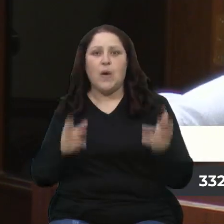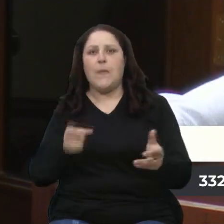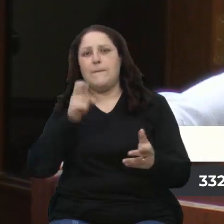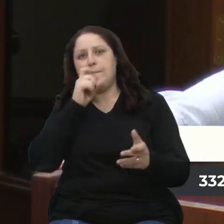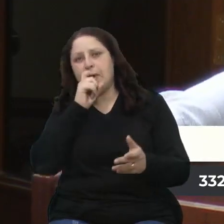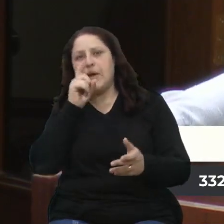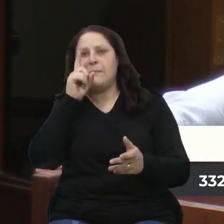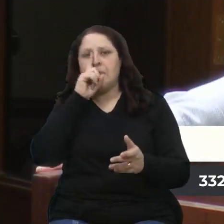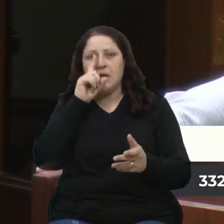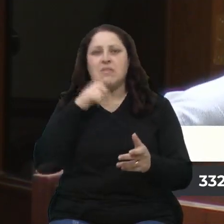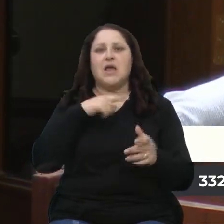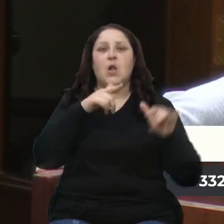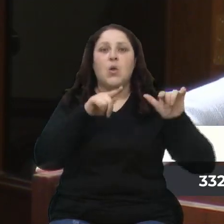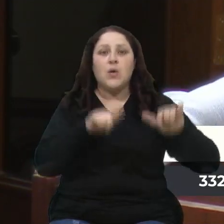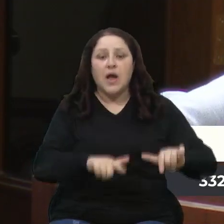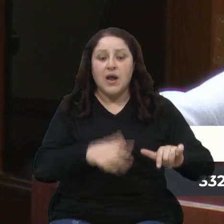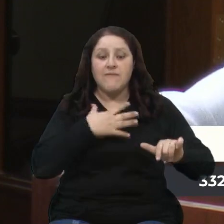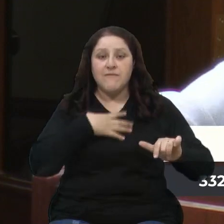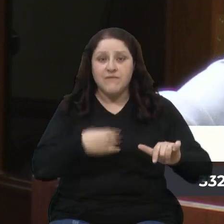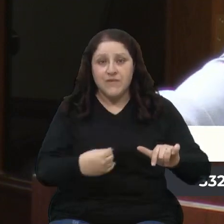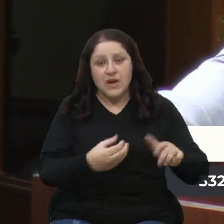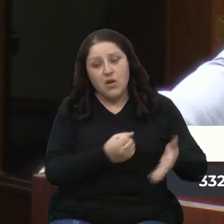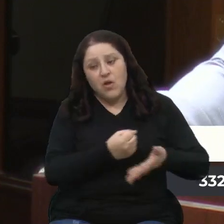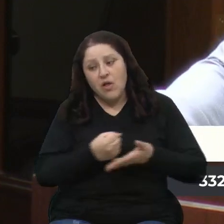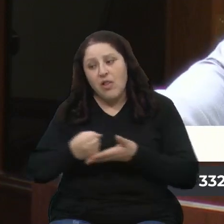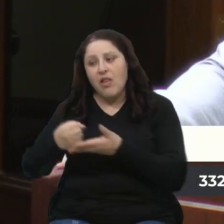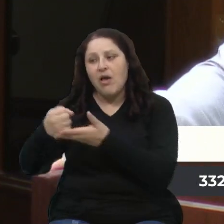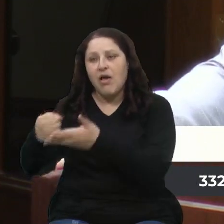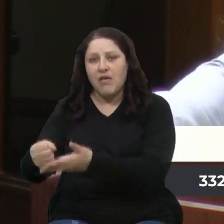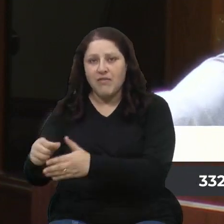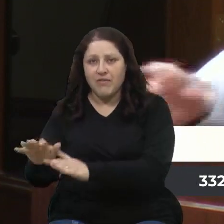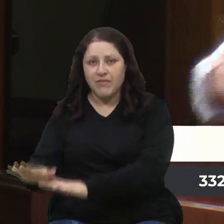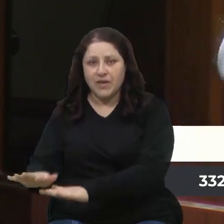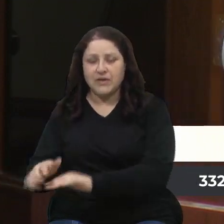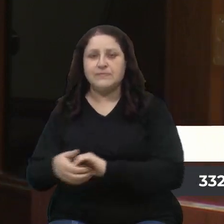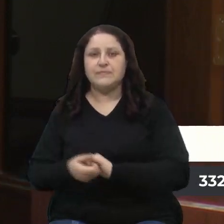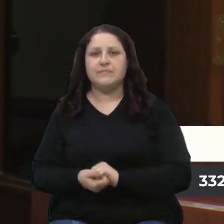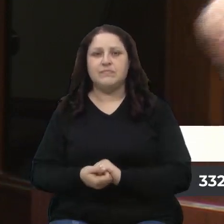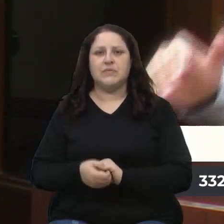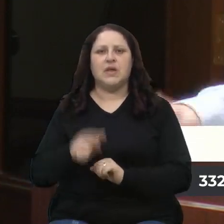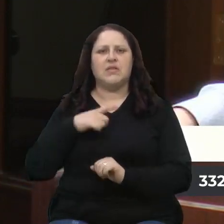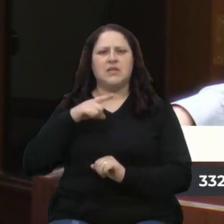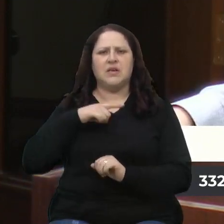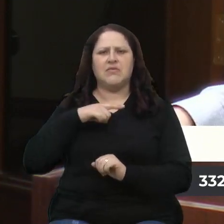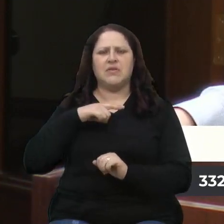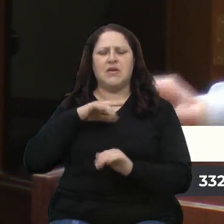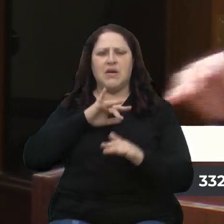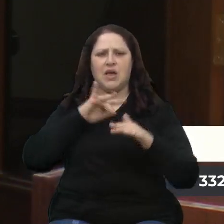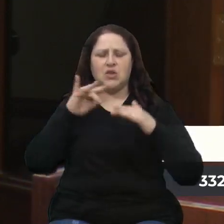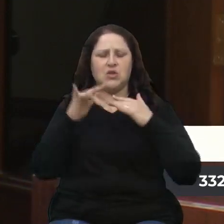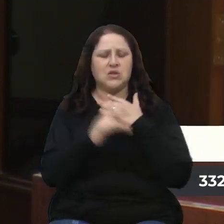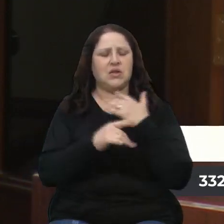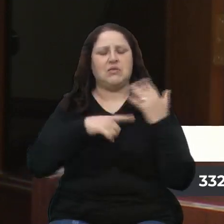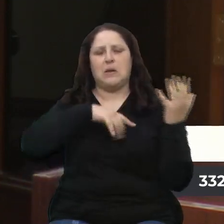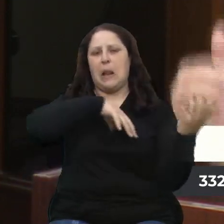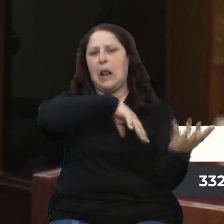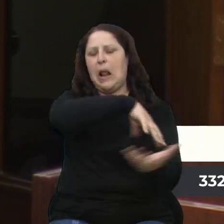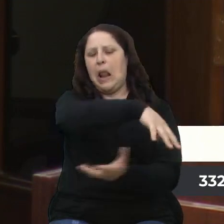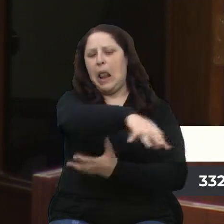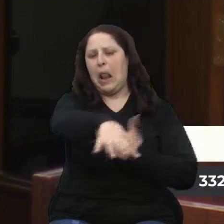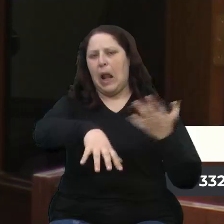onde deixar essas crianças. Isso gerou uma polêmica nas redes sociais. Eu recebi várias mensagens